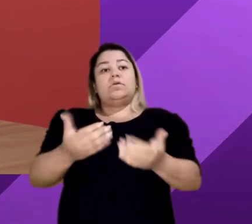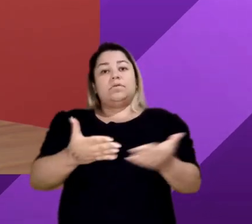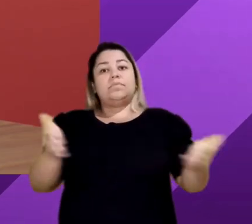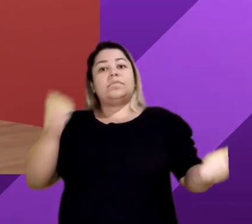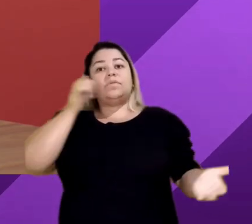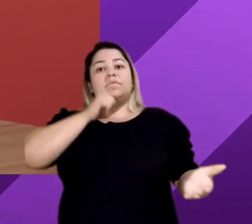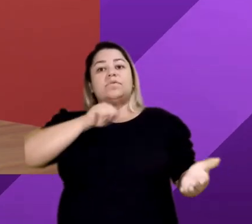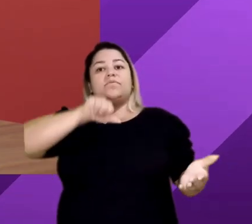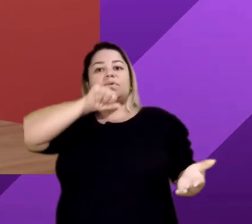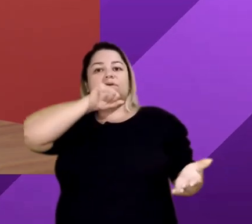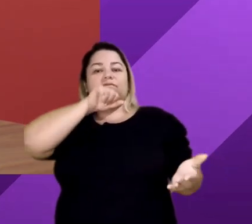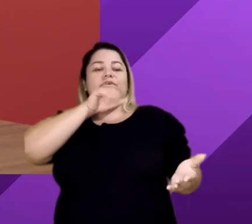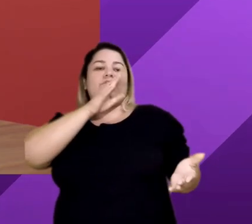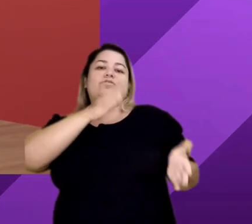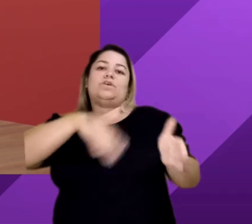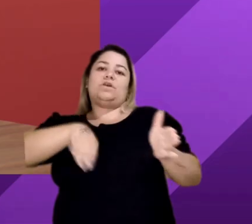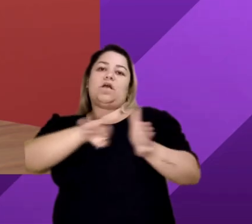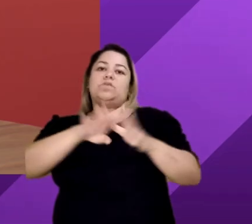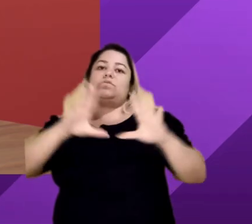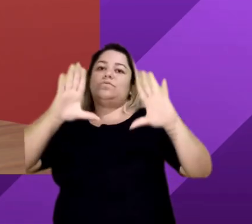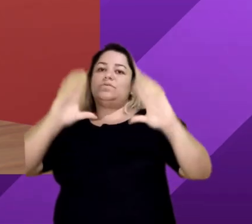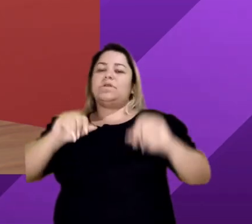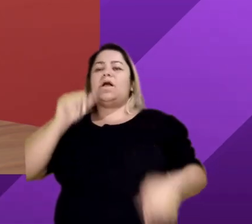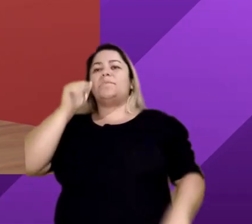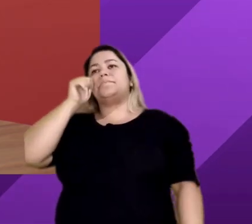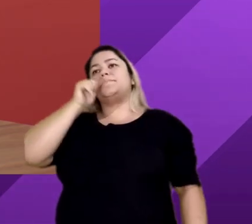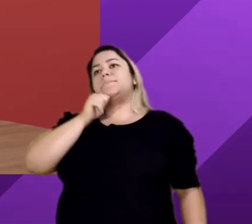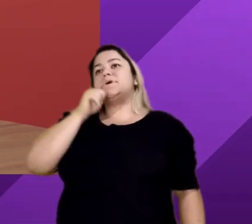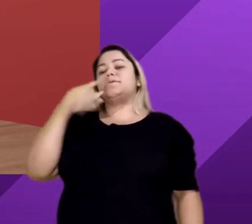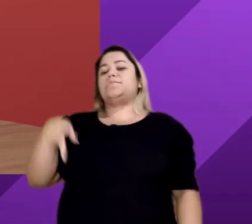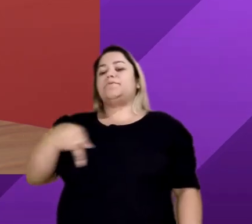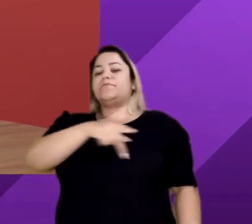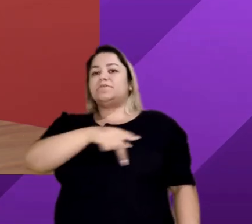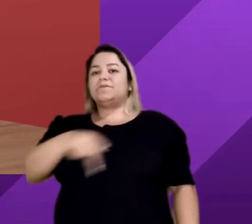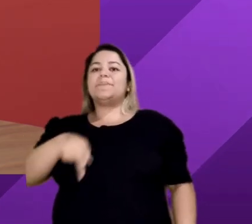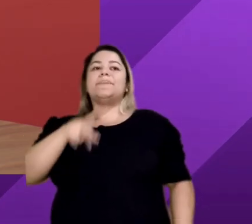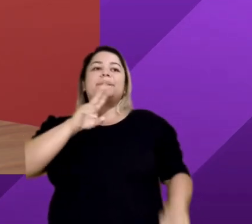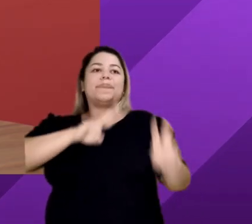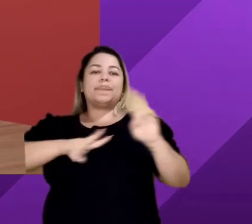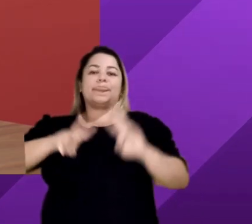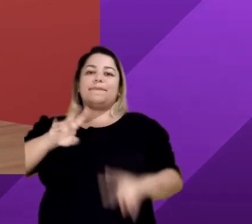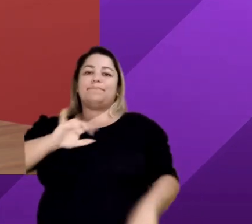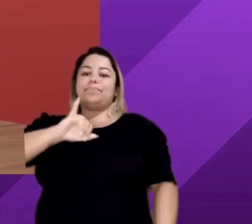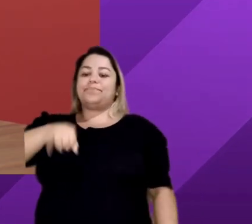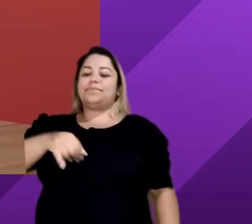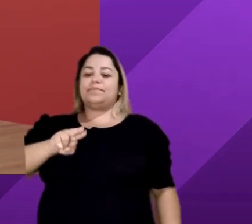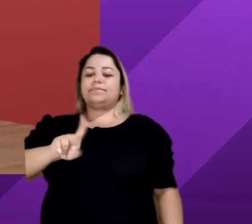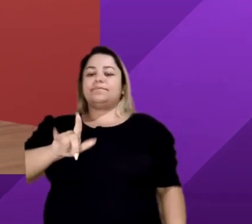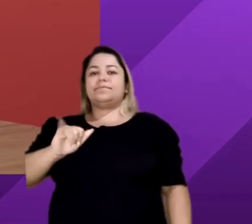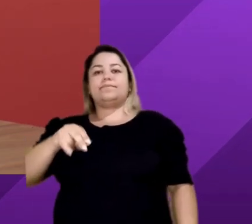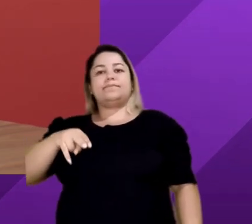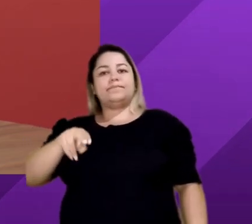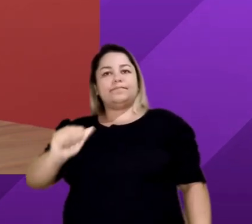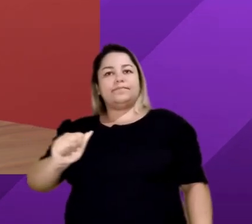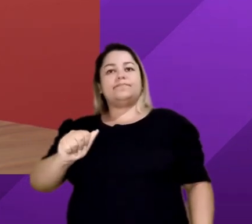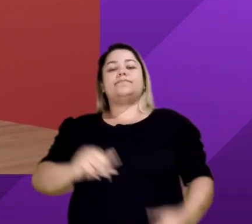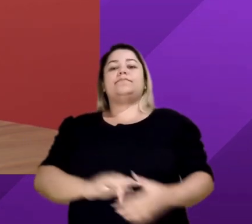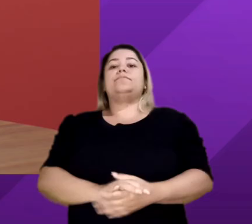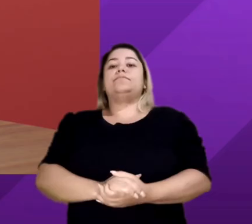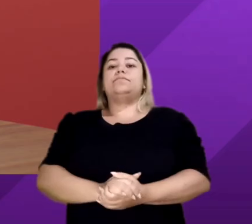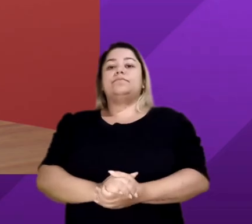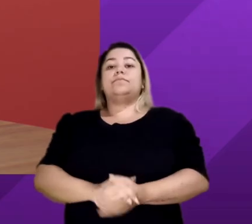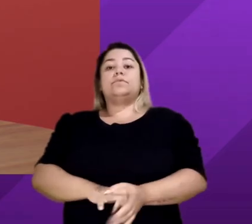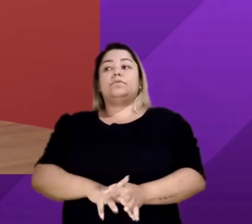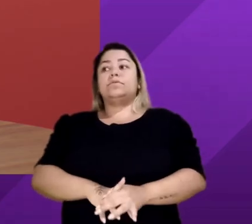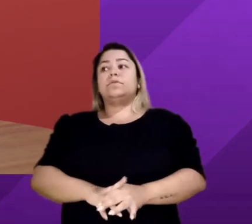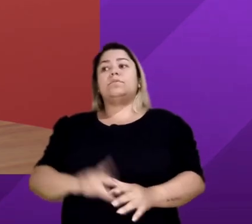noite, não sei o quê. E as mães olhando, e a professora vendo aquela cena da Juliana com a coleguinha, aquilo foi depois matéria de